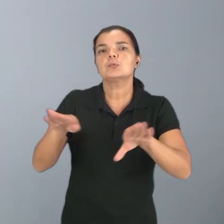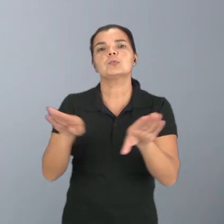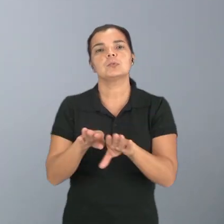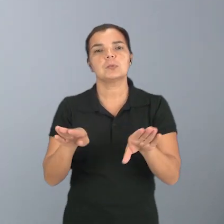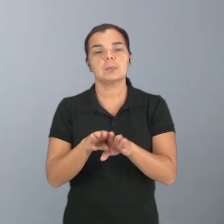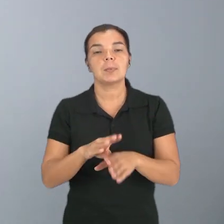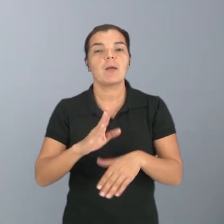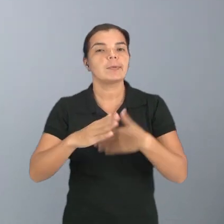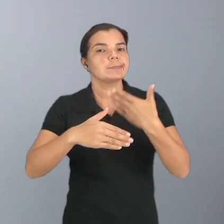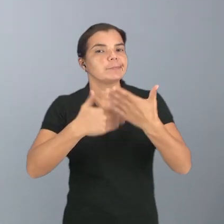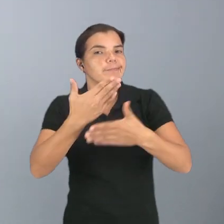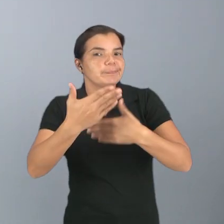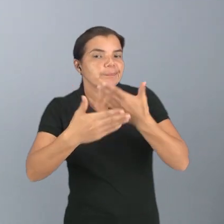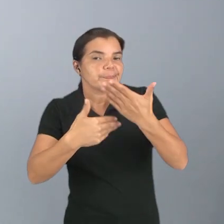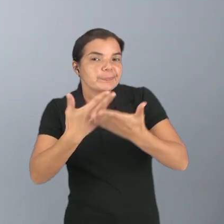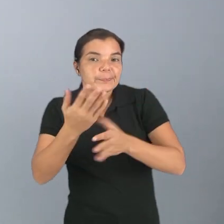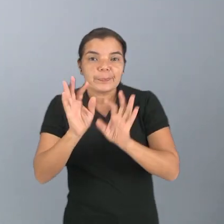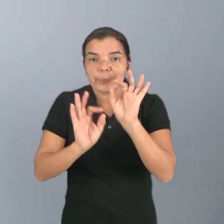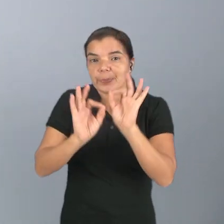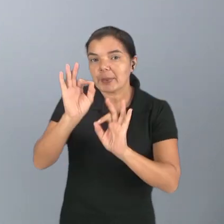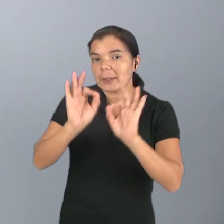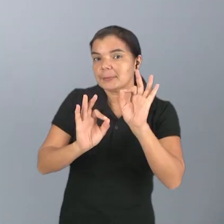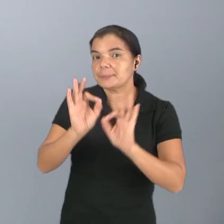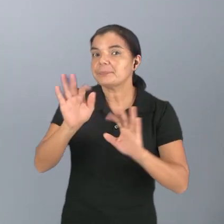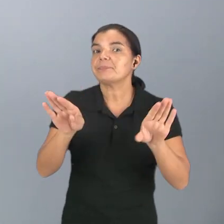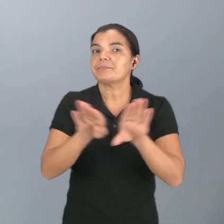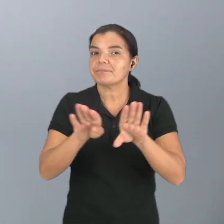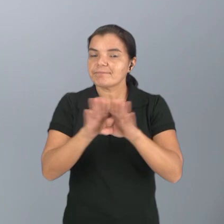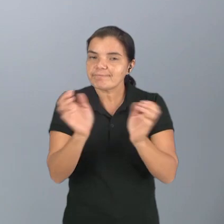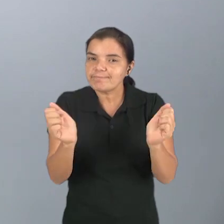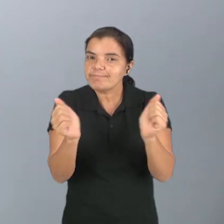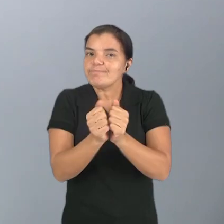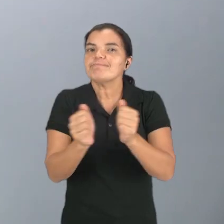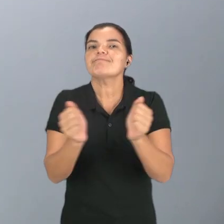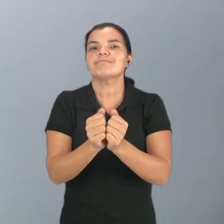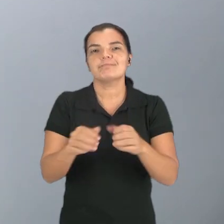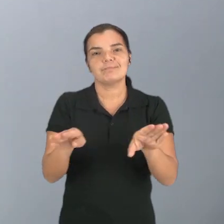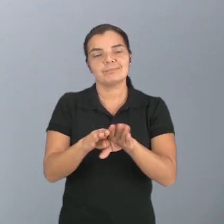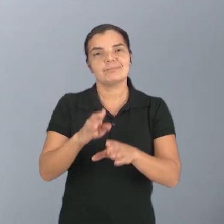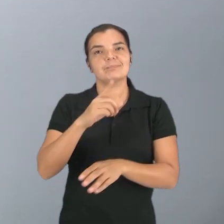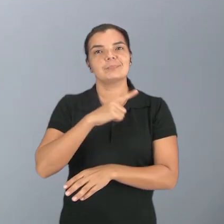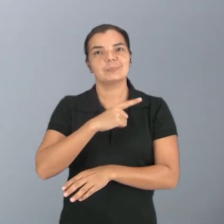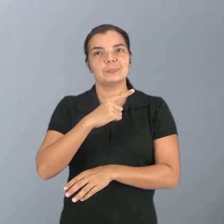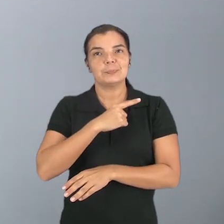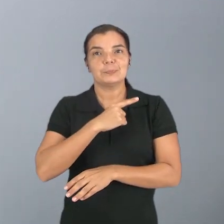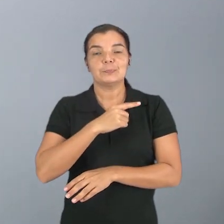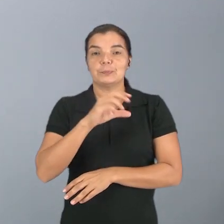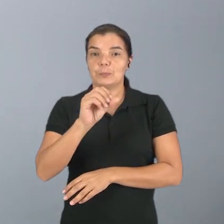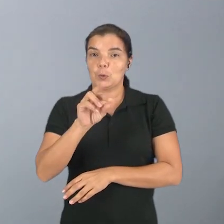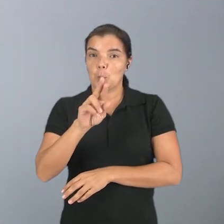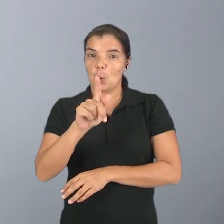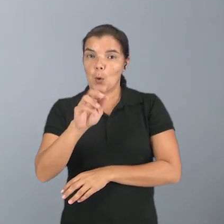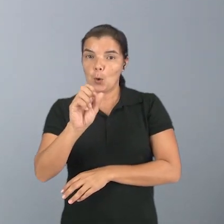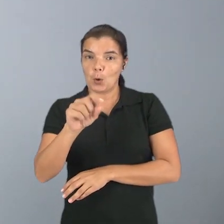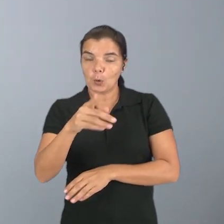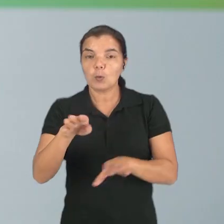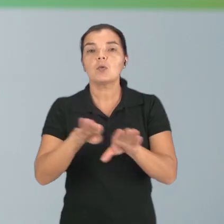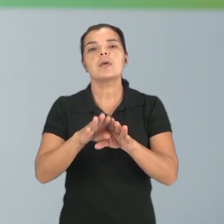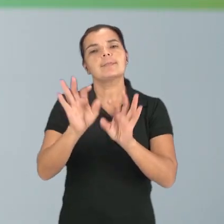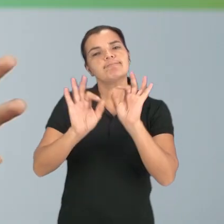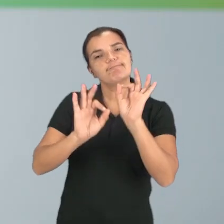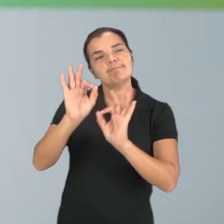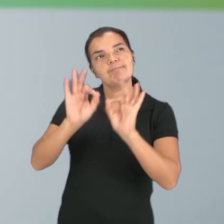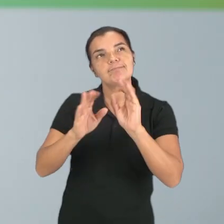aí, conforme os tecidos vão se reunindo, vão se agrupando também, a gente vai ter aí os órgãos, e os